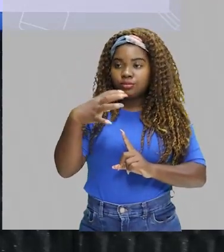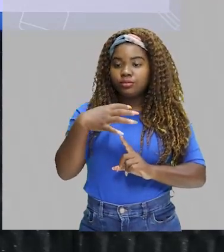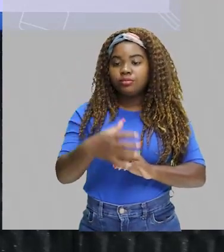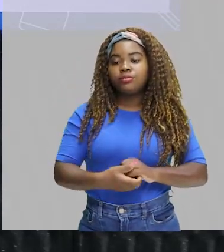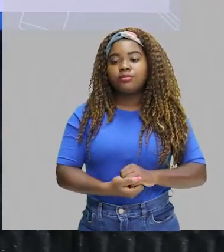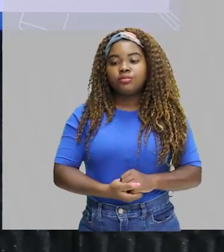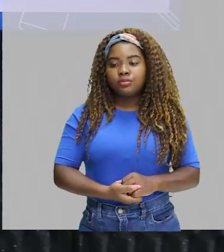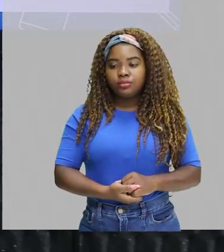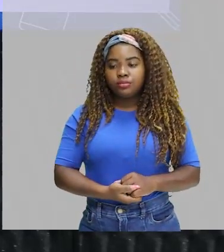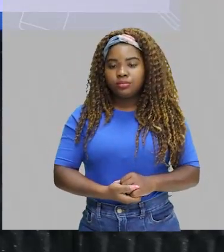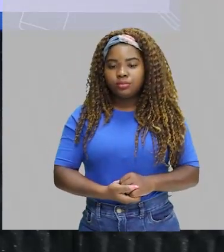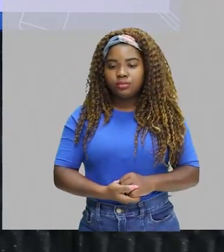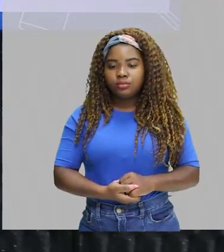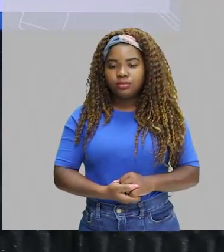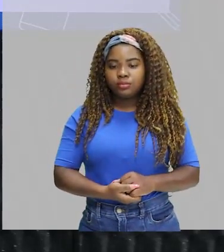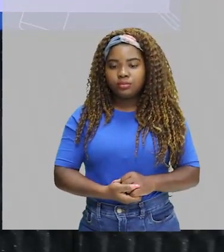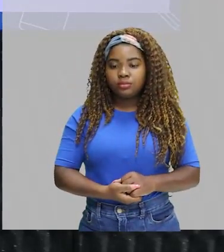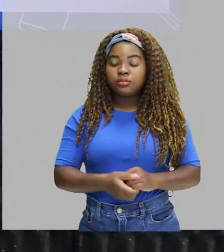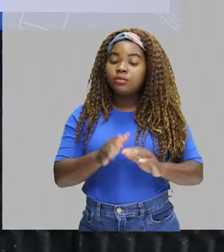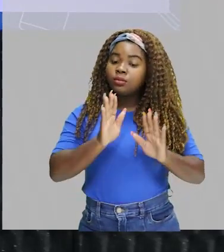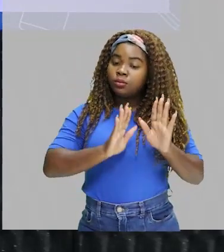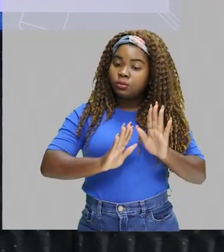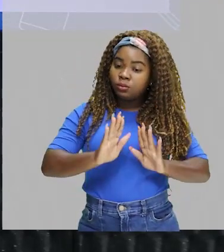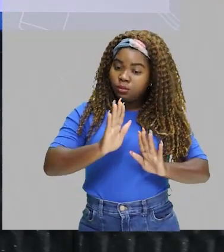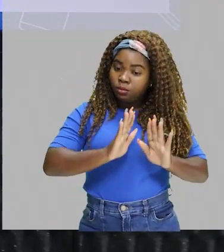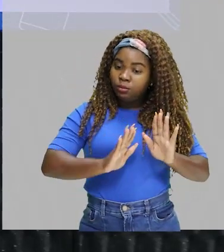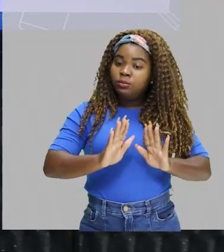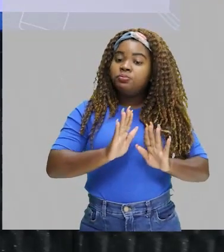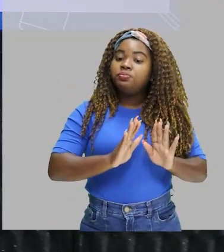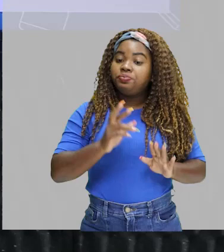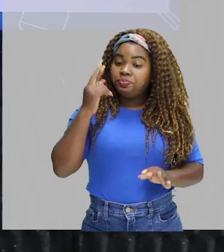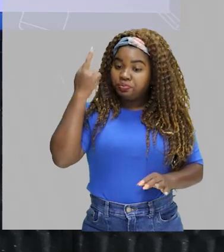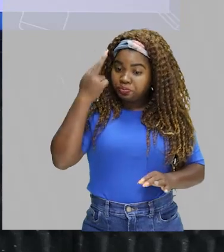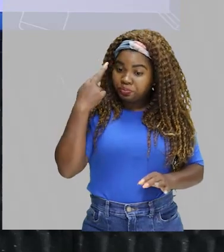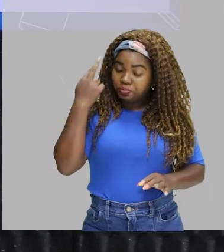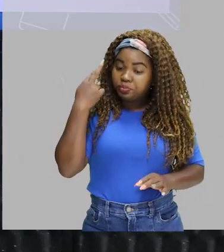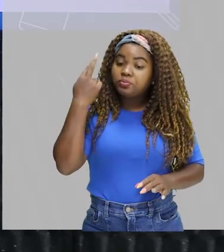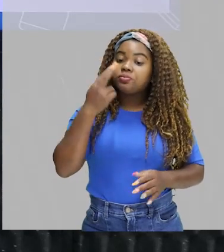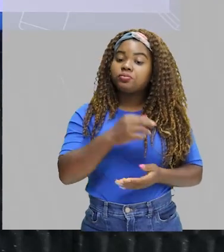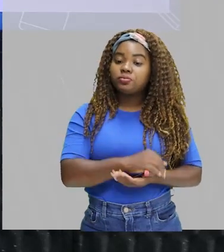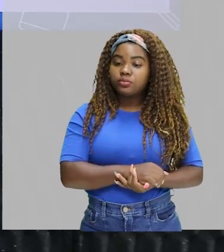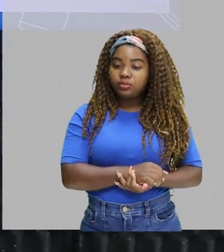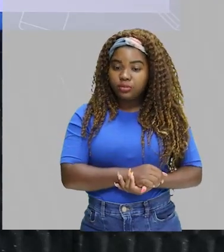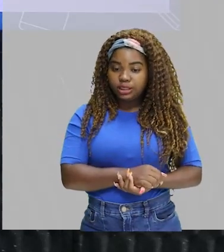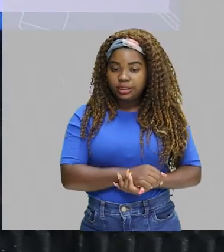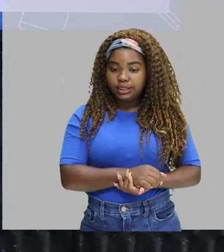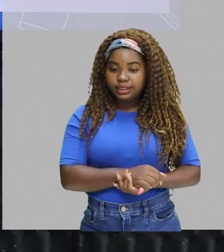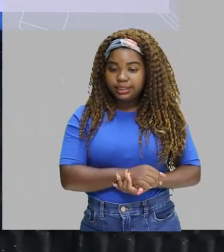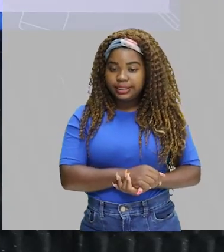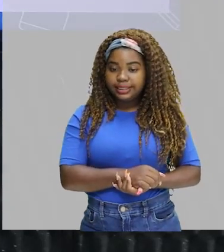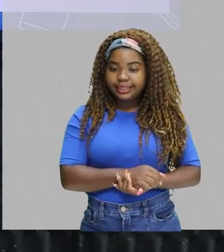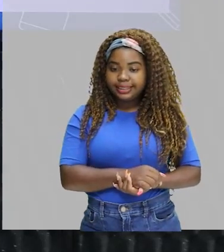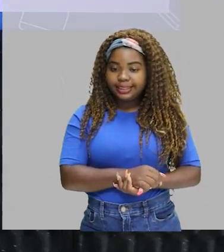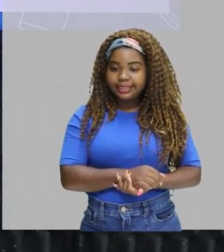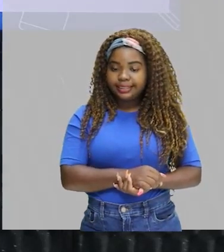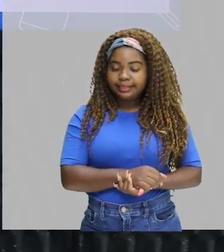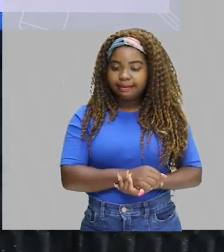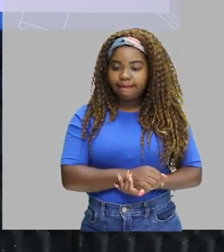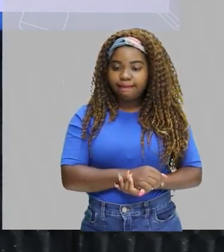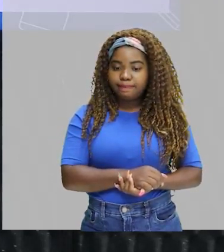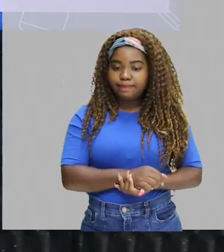afetados. Certo? Cuidado com essas reflexões falsas, atabalhoadas e